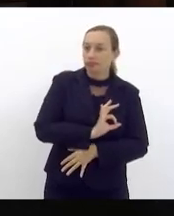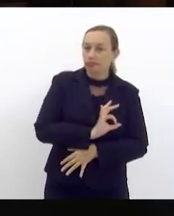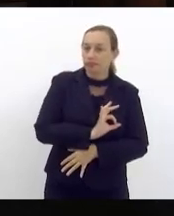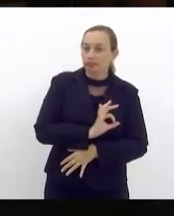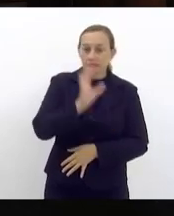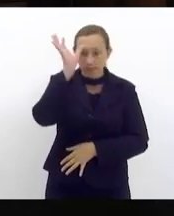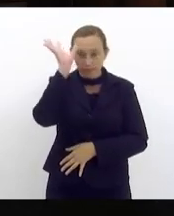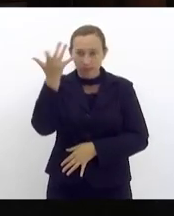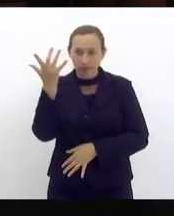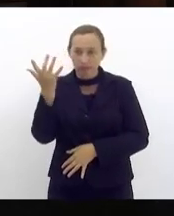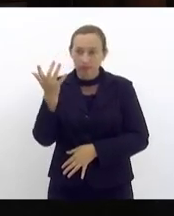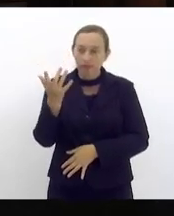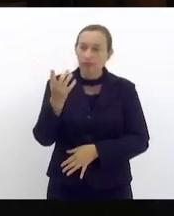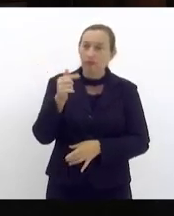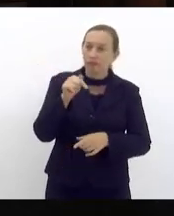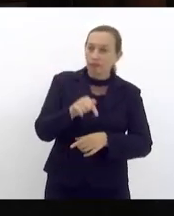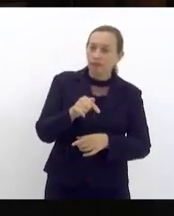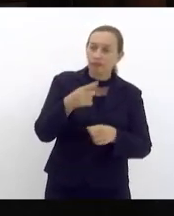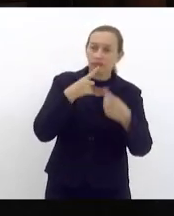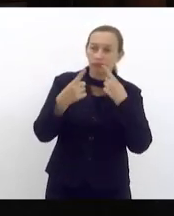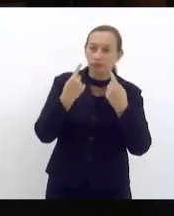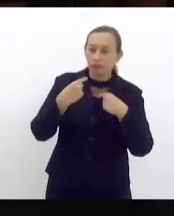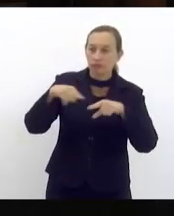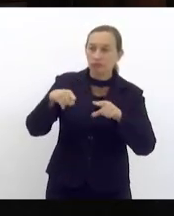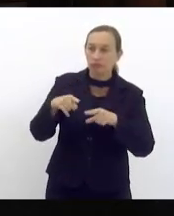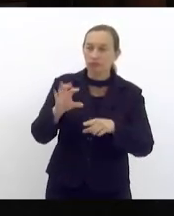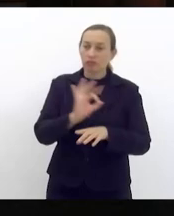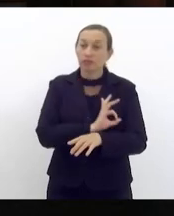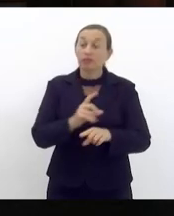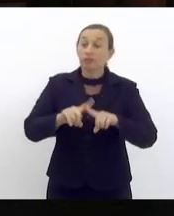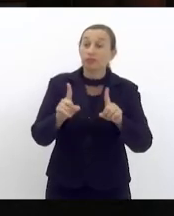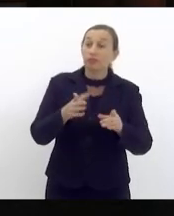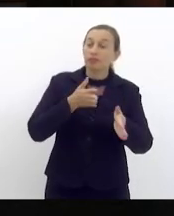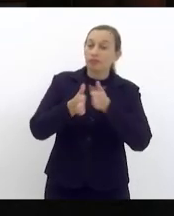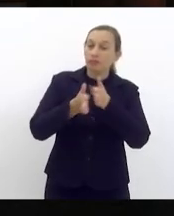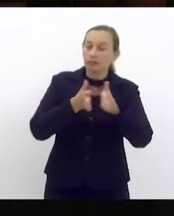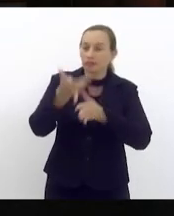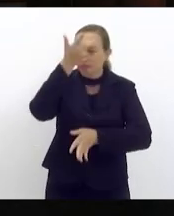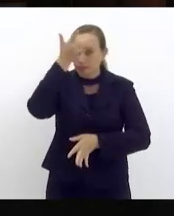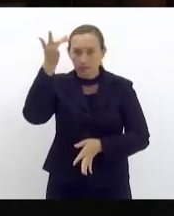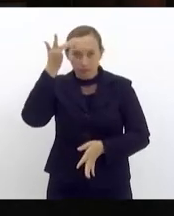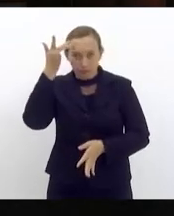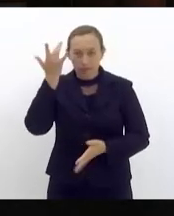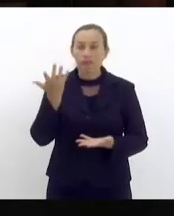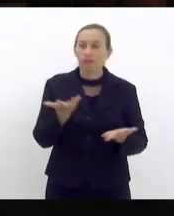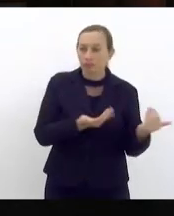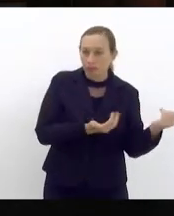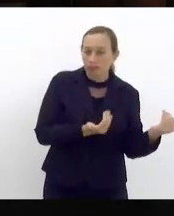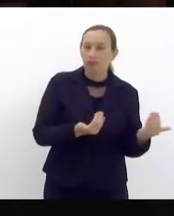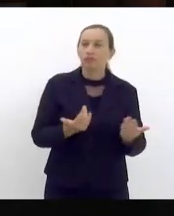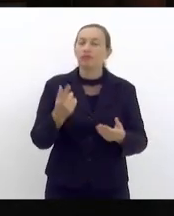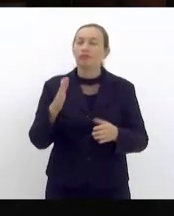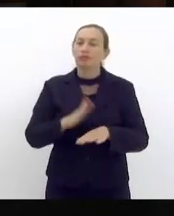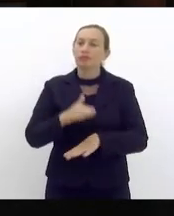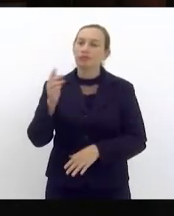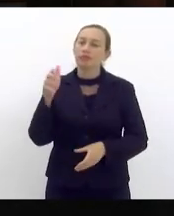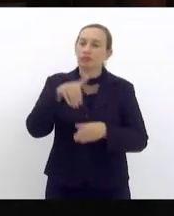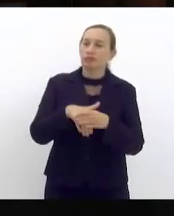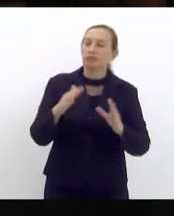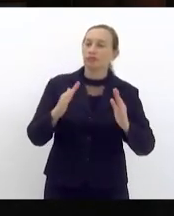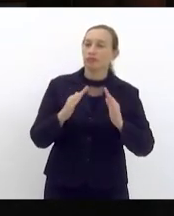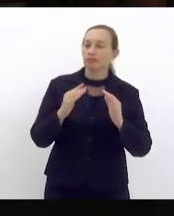um discurso anti polícia mas entender que os nossos jovens precisa de acesso à saúde mental o que a gente mais vota aqui na casa